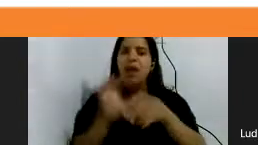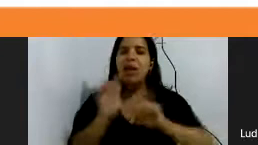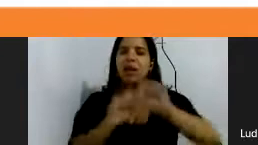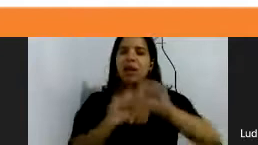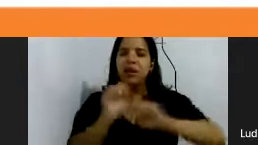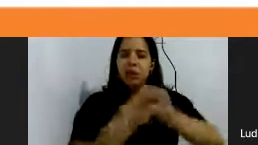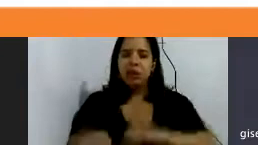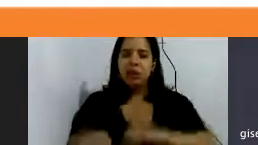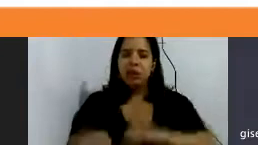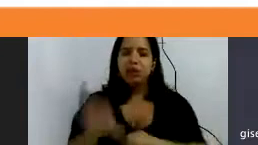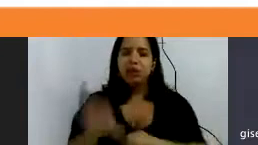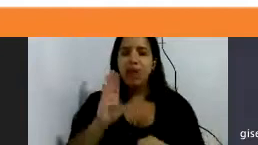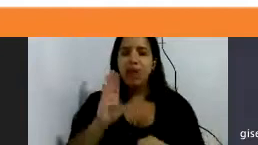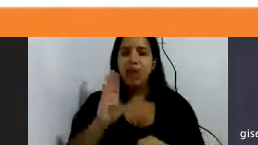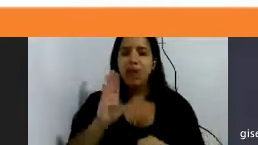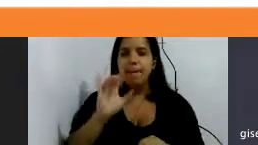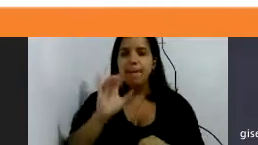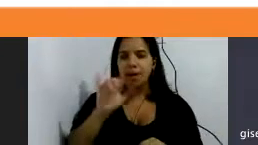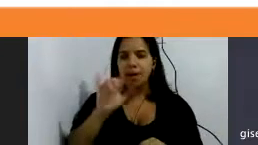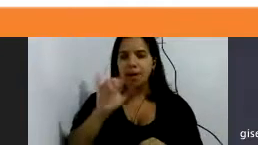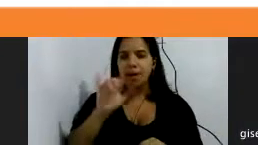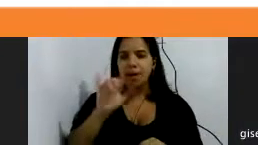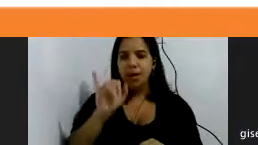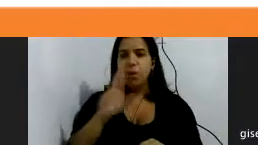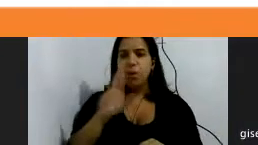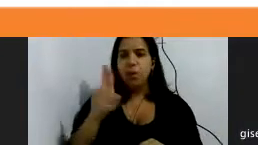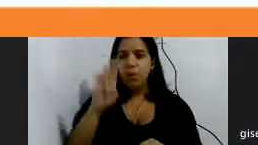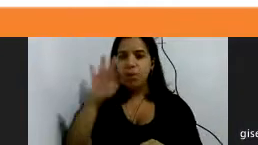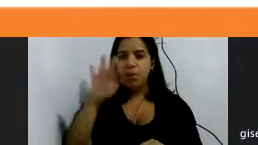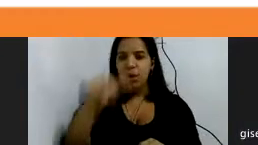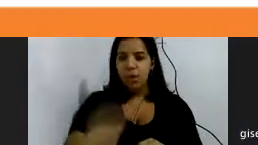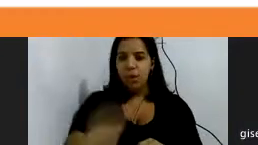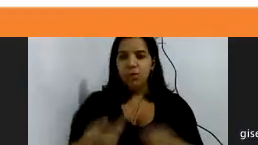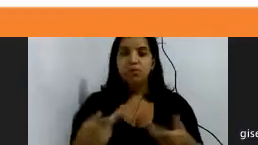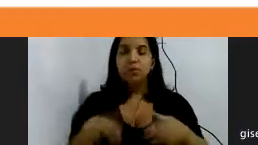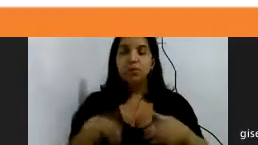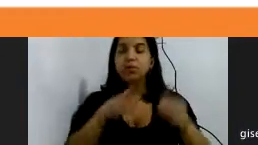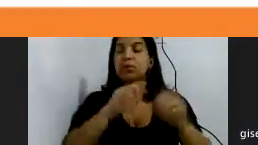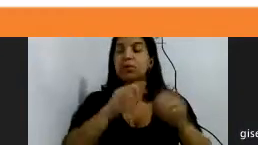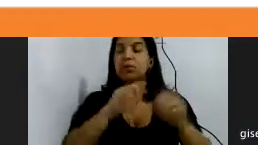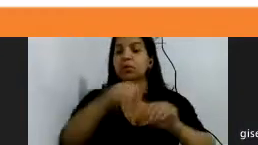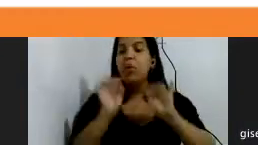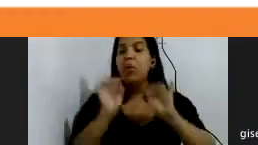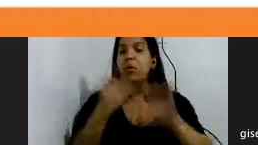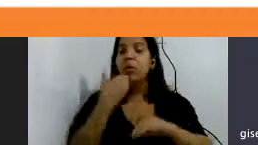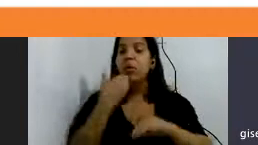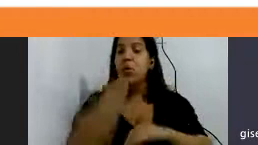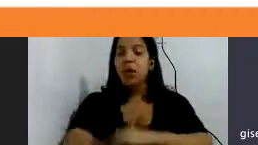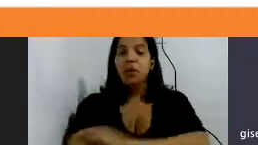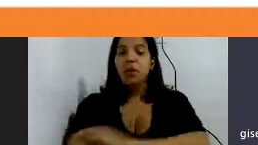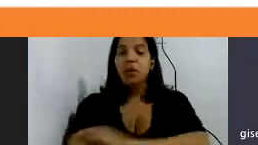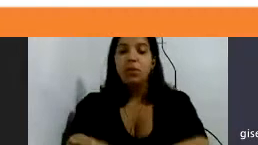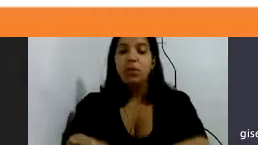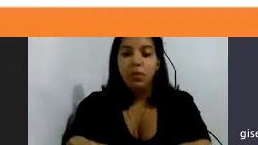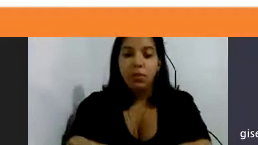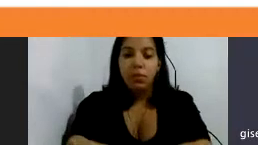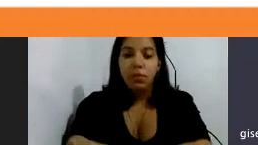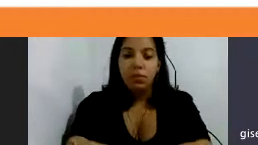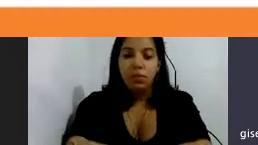Libera bilirrubina. Bilirrubina. E aí? Qual que é o sinal clínico? A pele